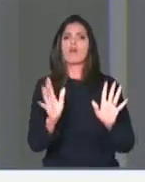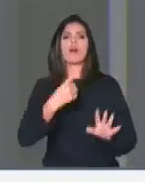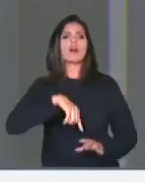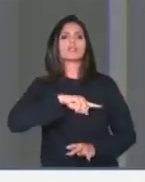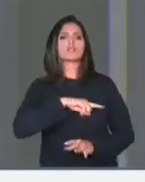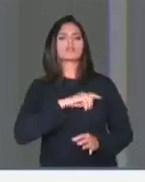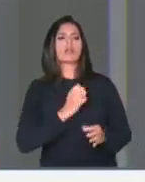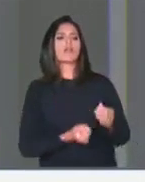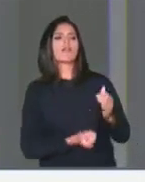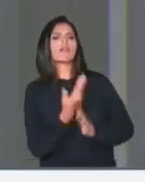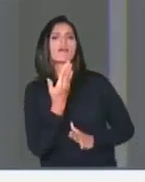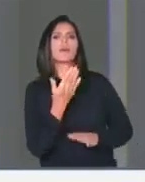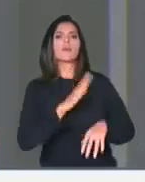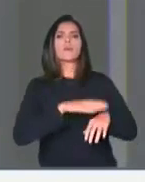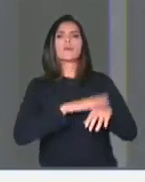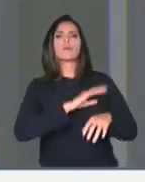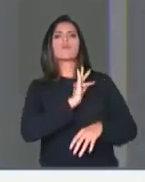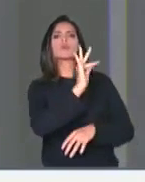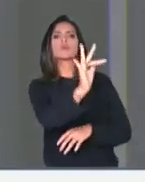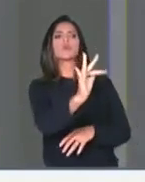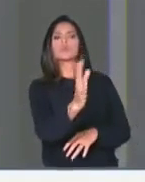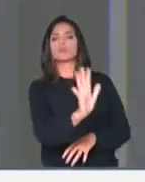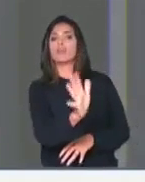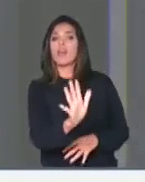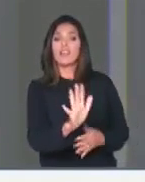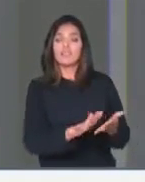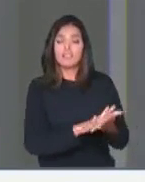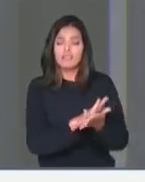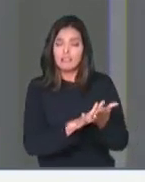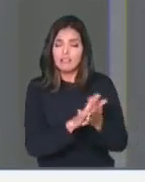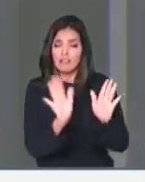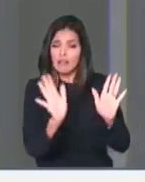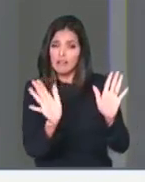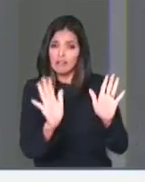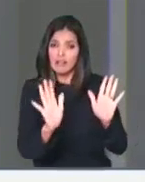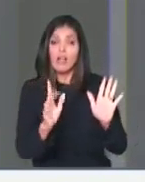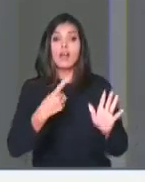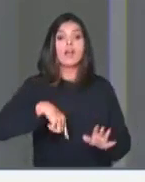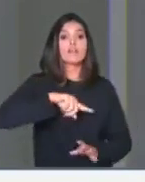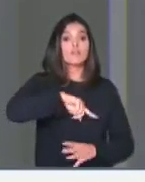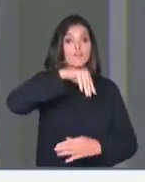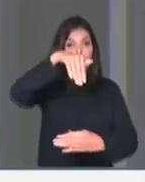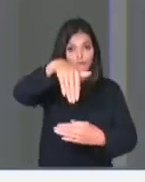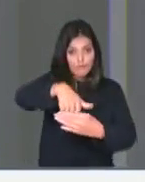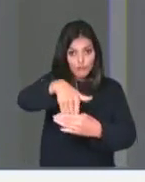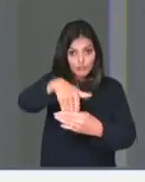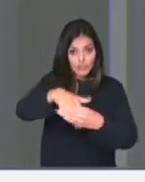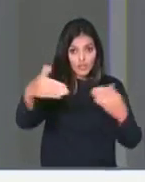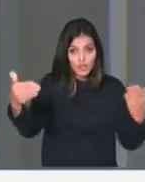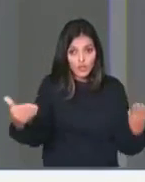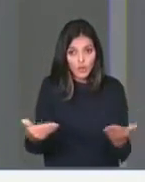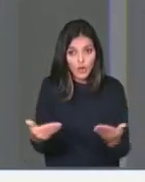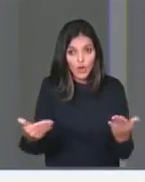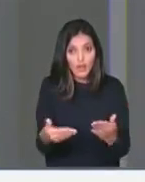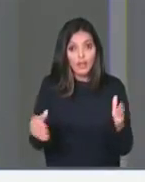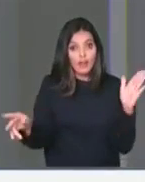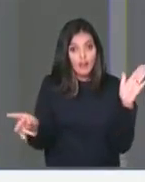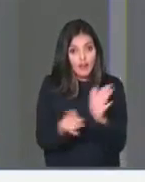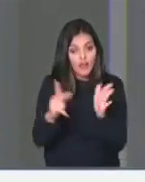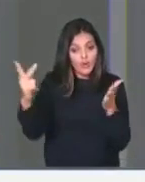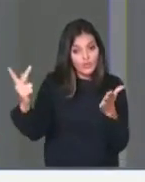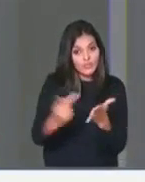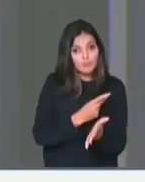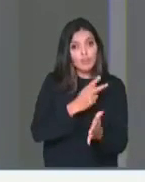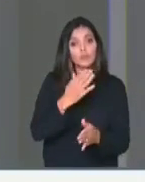ar nenhuma diz prudência para casos futuros não é isso que a gente tá voltando a gente tá voltando o caso